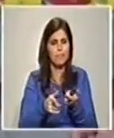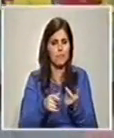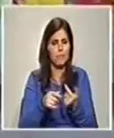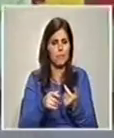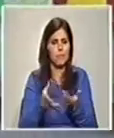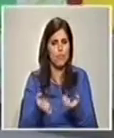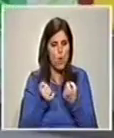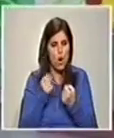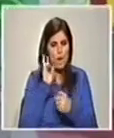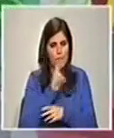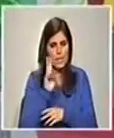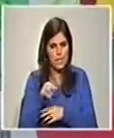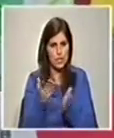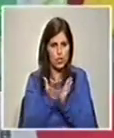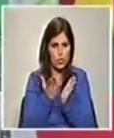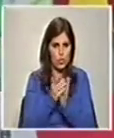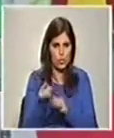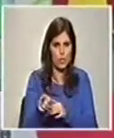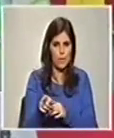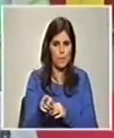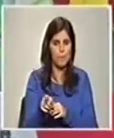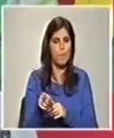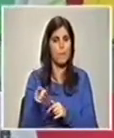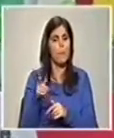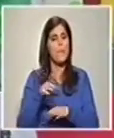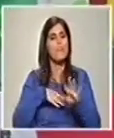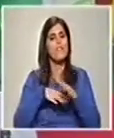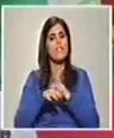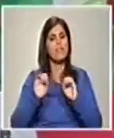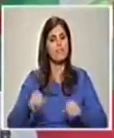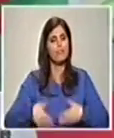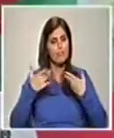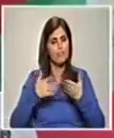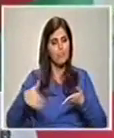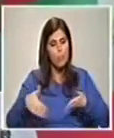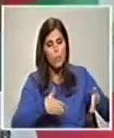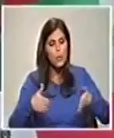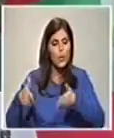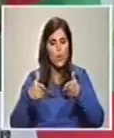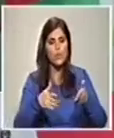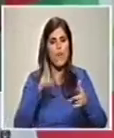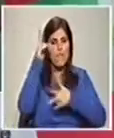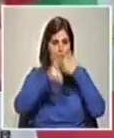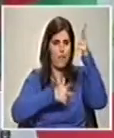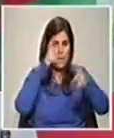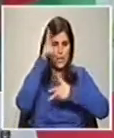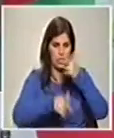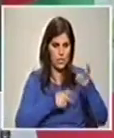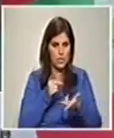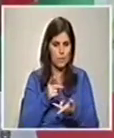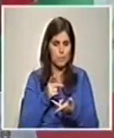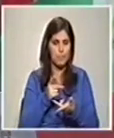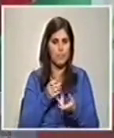as nossas visitas de estudo, nomeadamente para fazer a introdução ao percurso depois das fábricas e